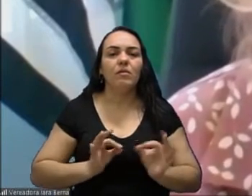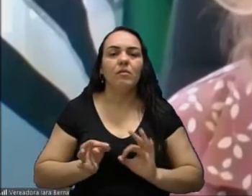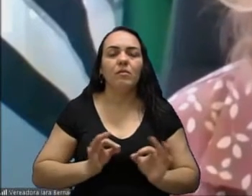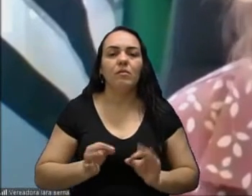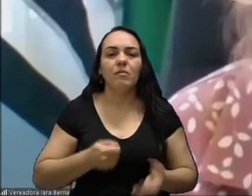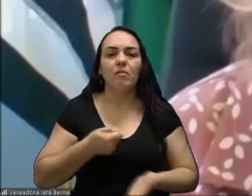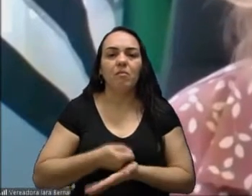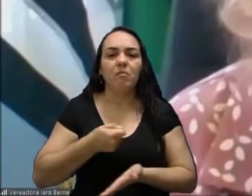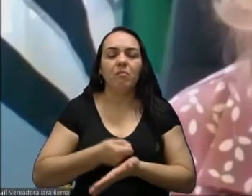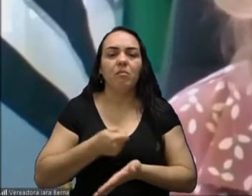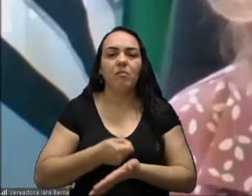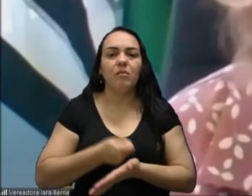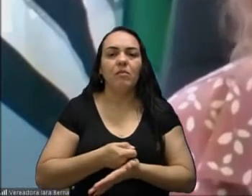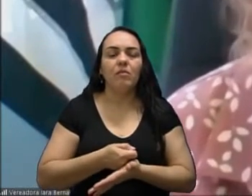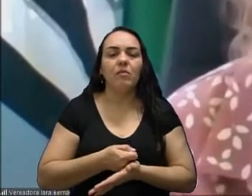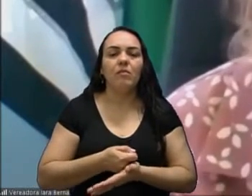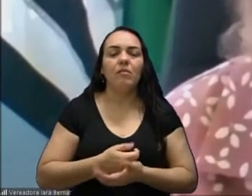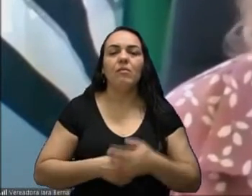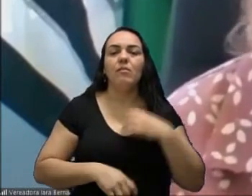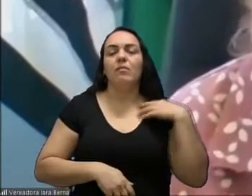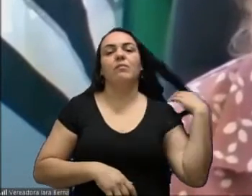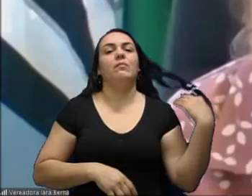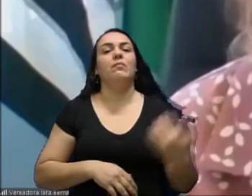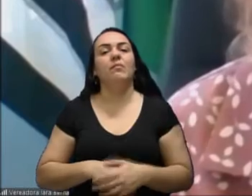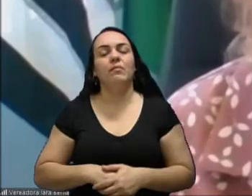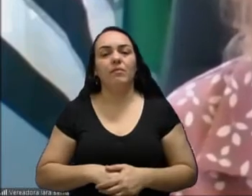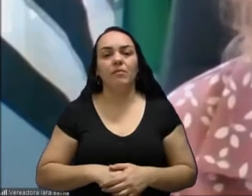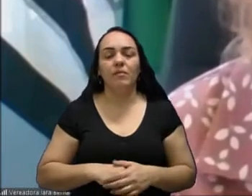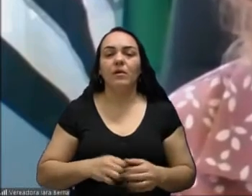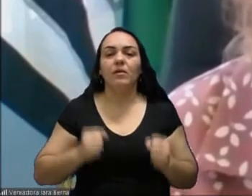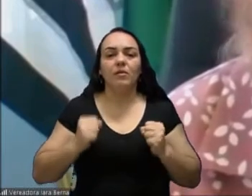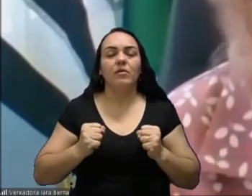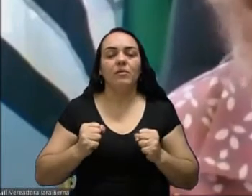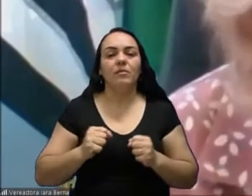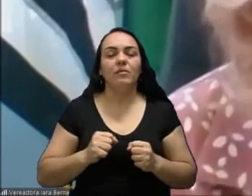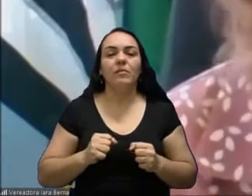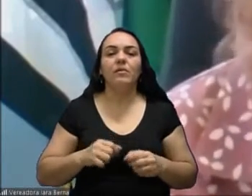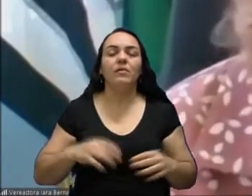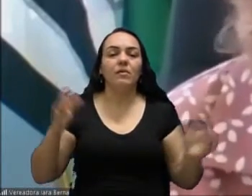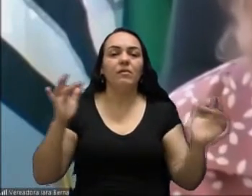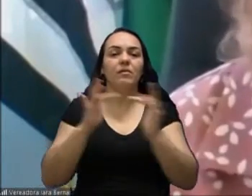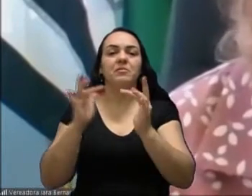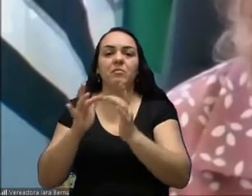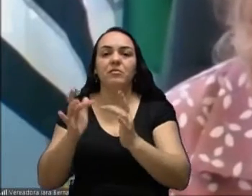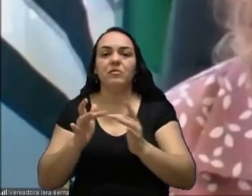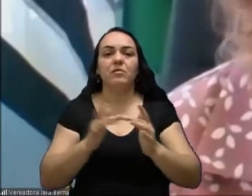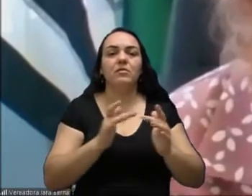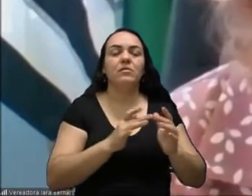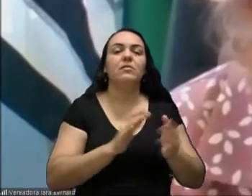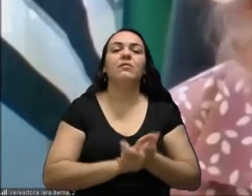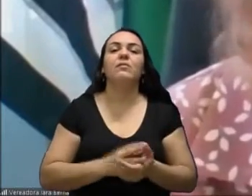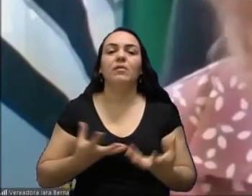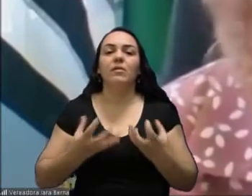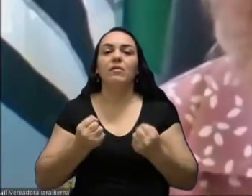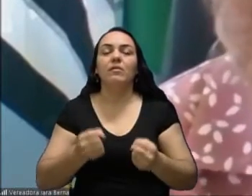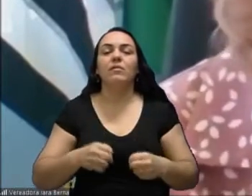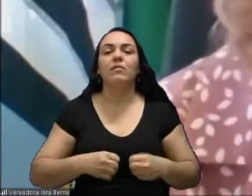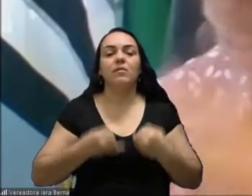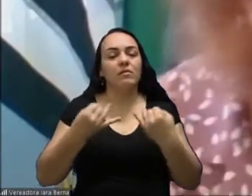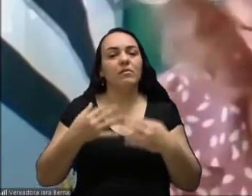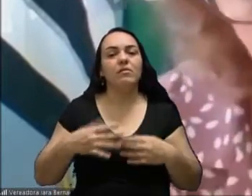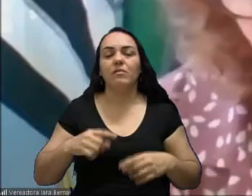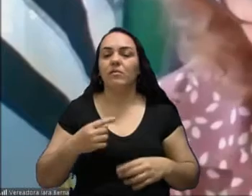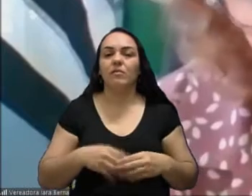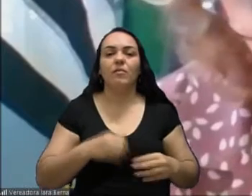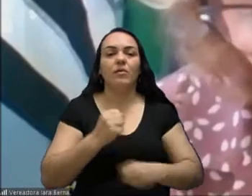obrigatoriedade da elaboração e cumprimento de metas pelo poder executivo acho importantíssimo isso principalmente no ano eleitoral